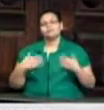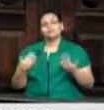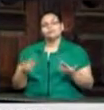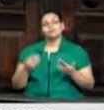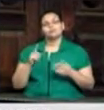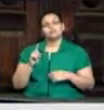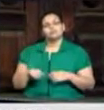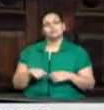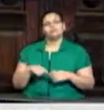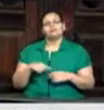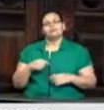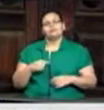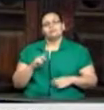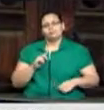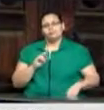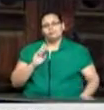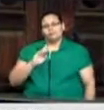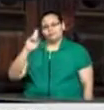Tamanha ausência dessa